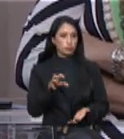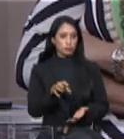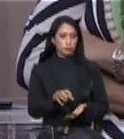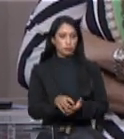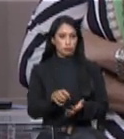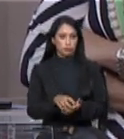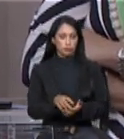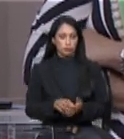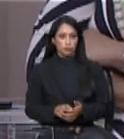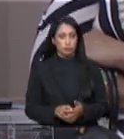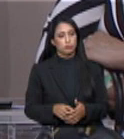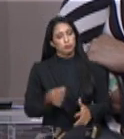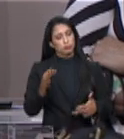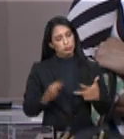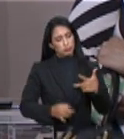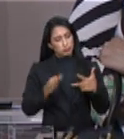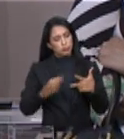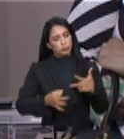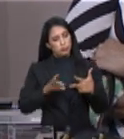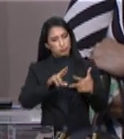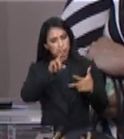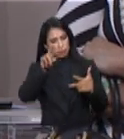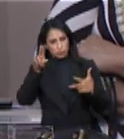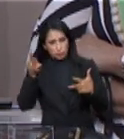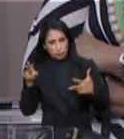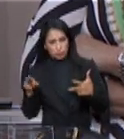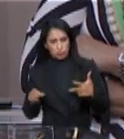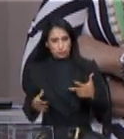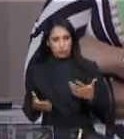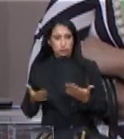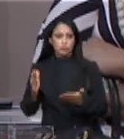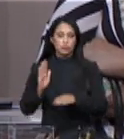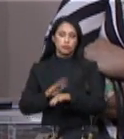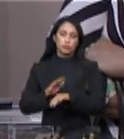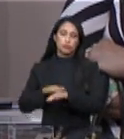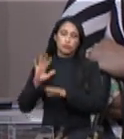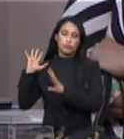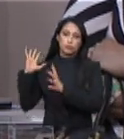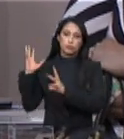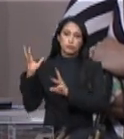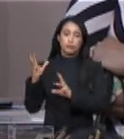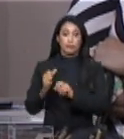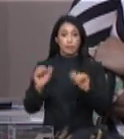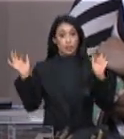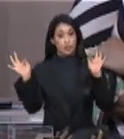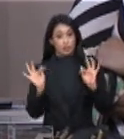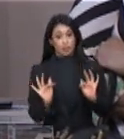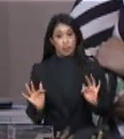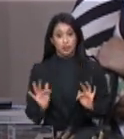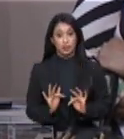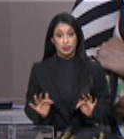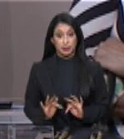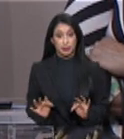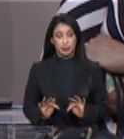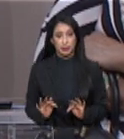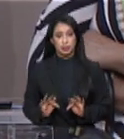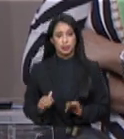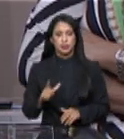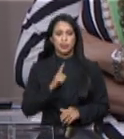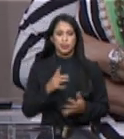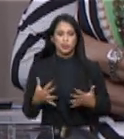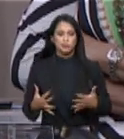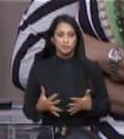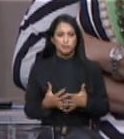poder judiciário em diferentes momentos históricos, dos mais felizes aos mais